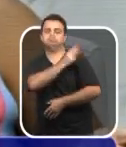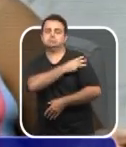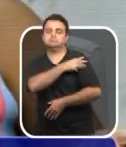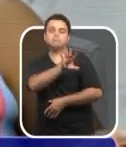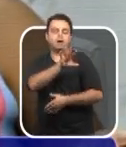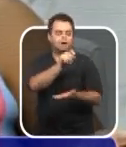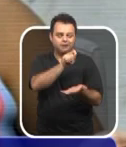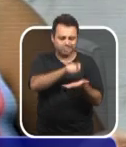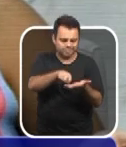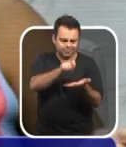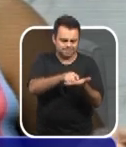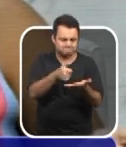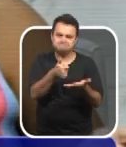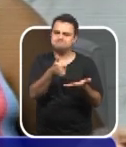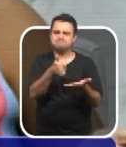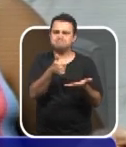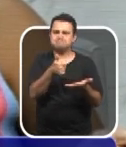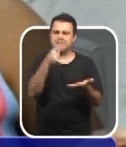escrita,